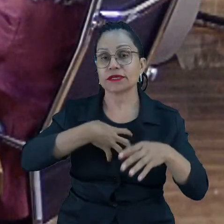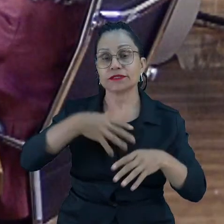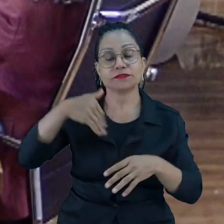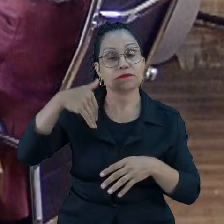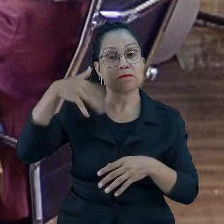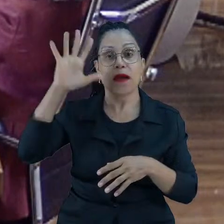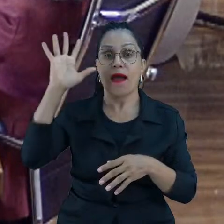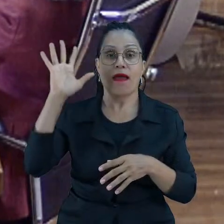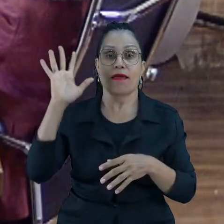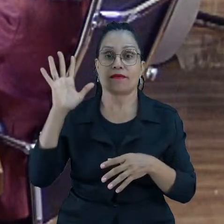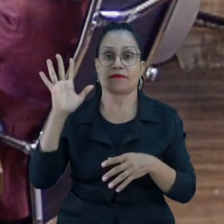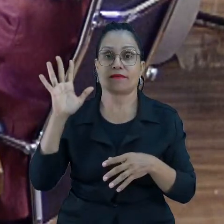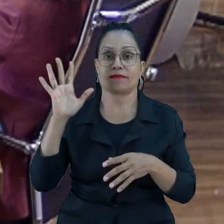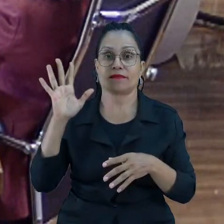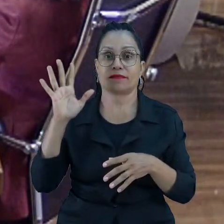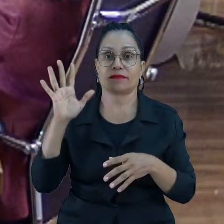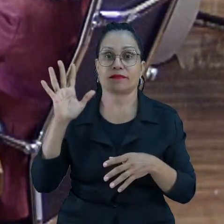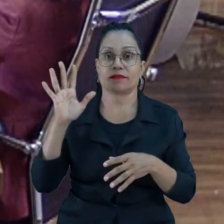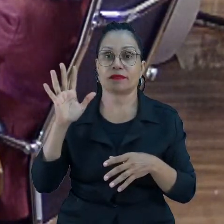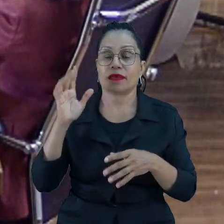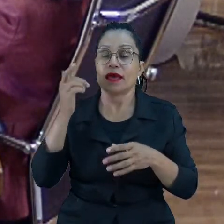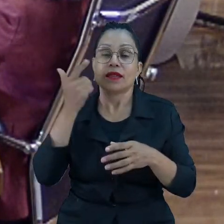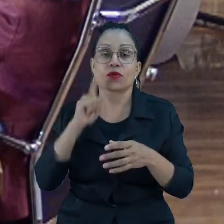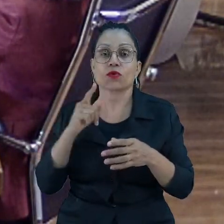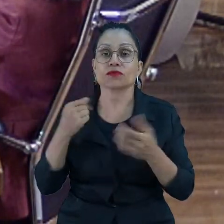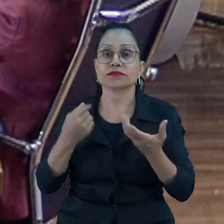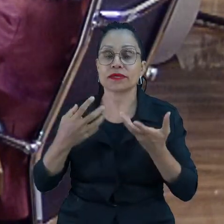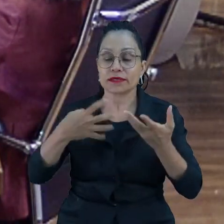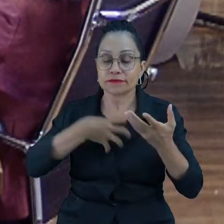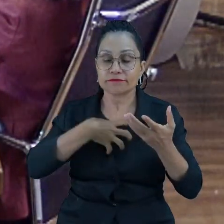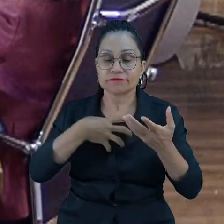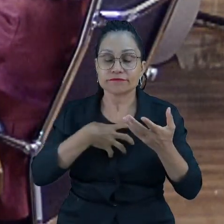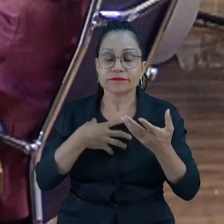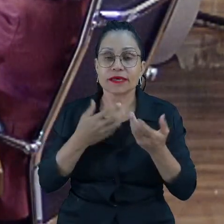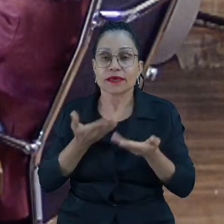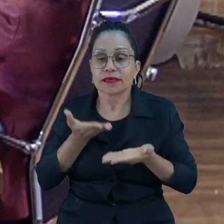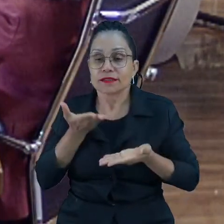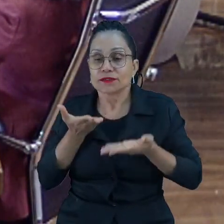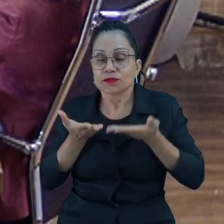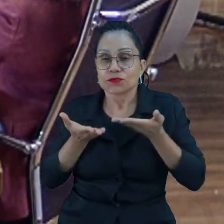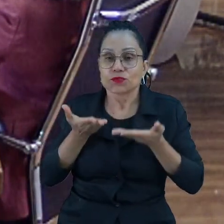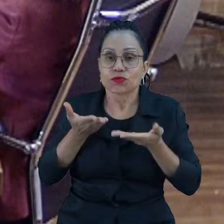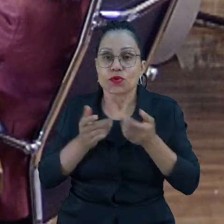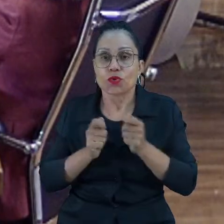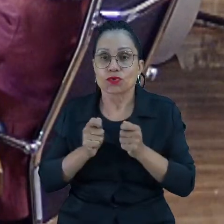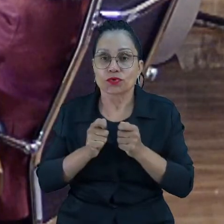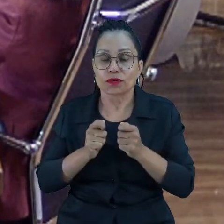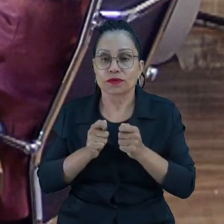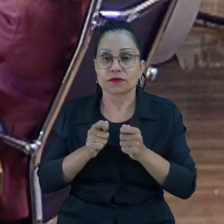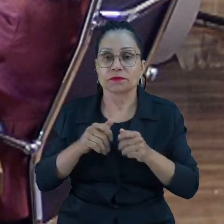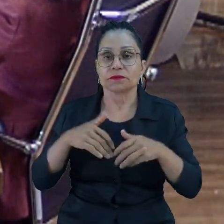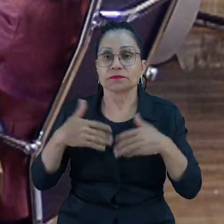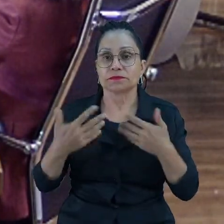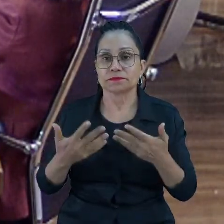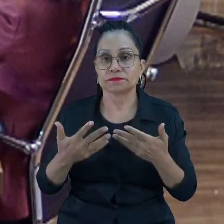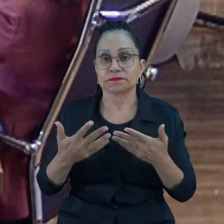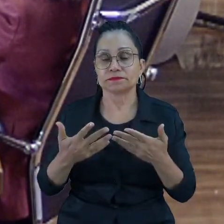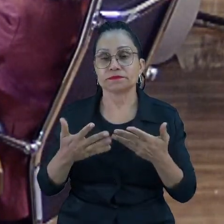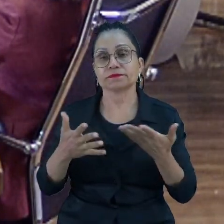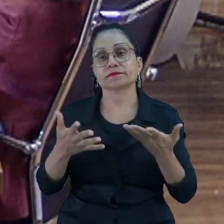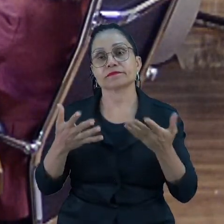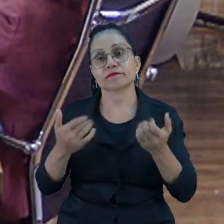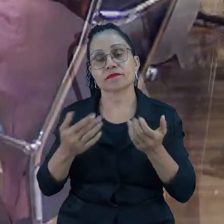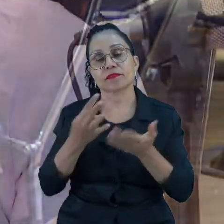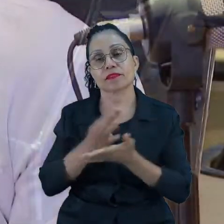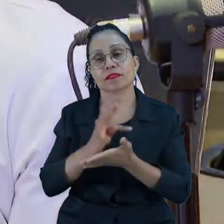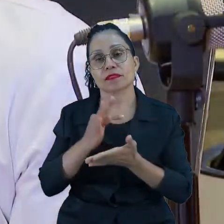maior... Exatamente, porque ela não consegue se regular. Então, teria que trazer uma psicóloga, alguém para falar tecnicamente. Eu estou falando